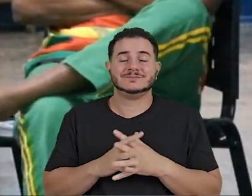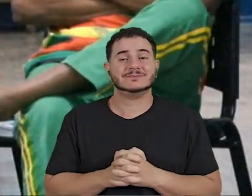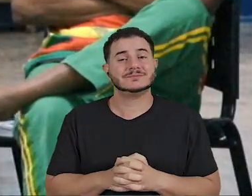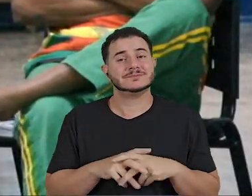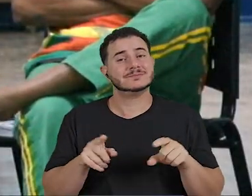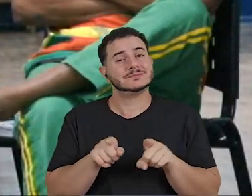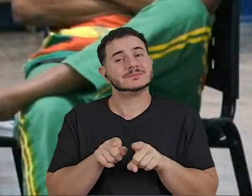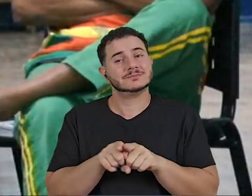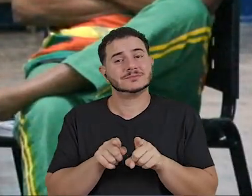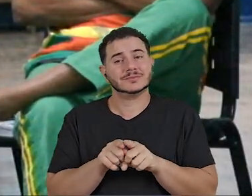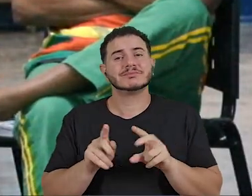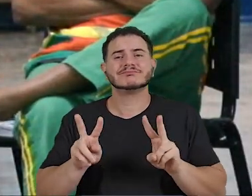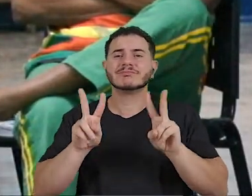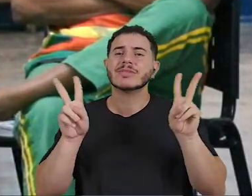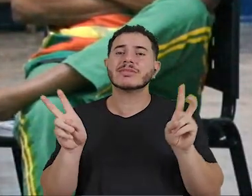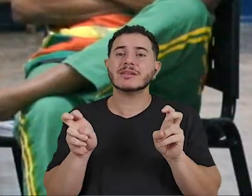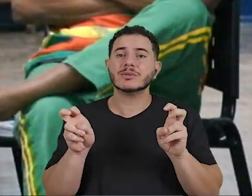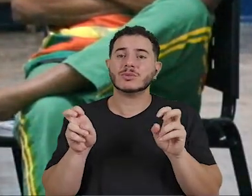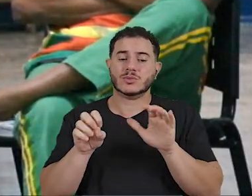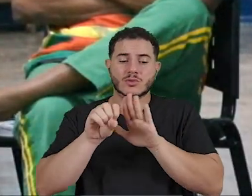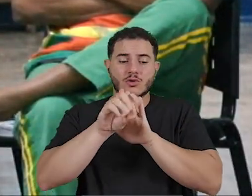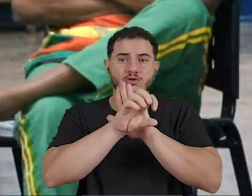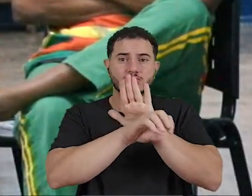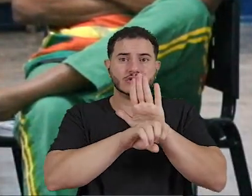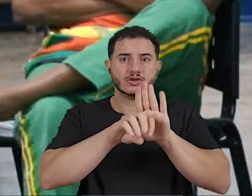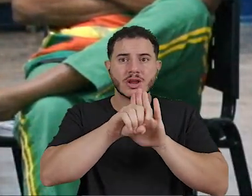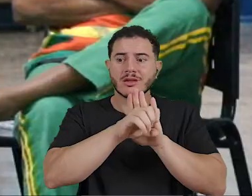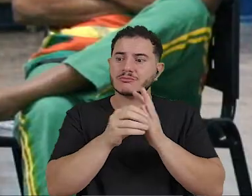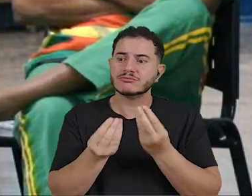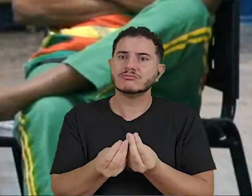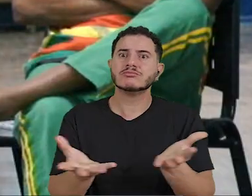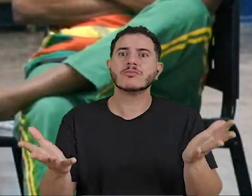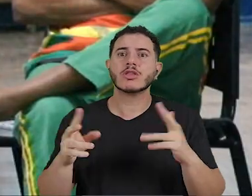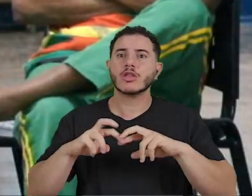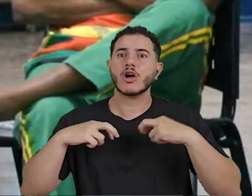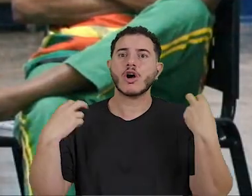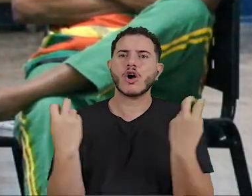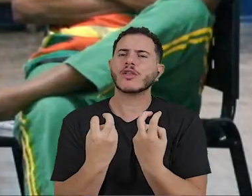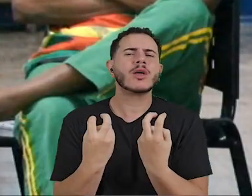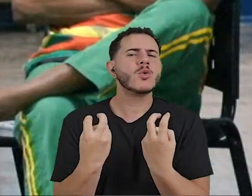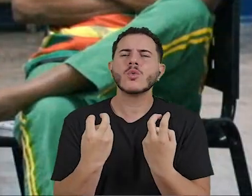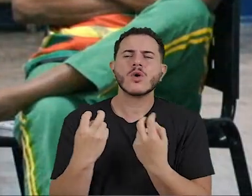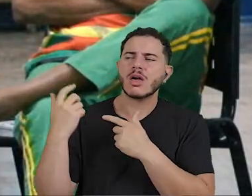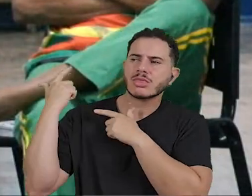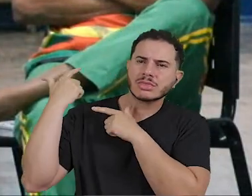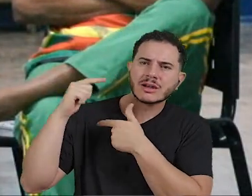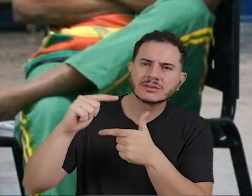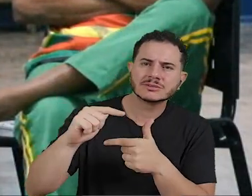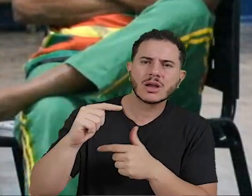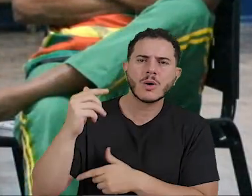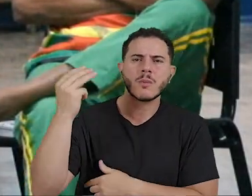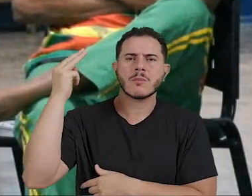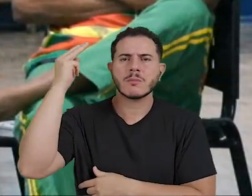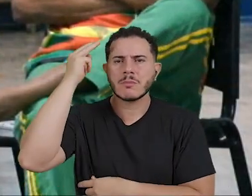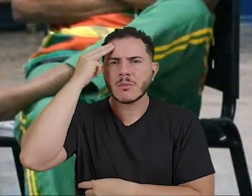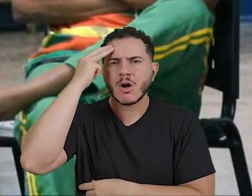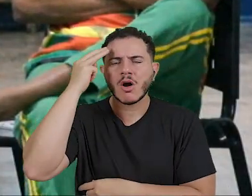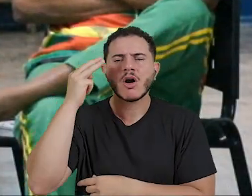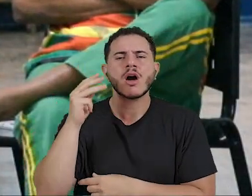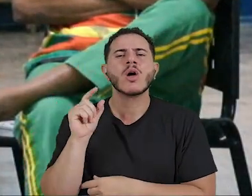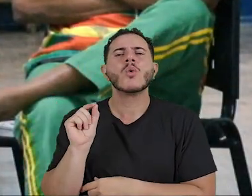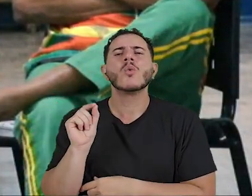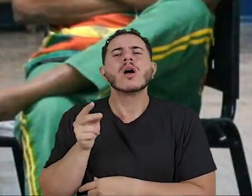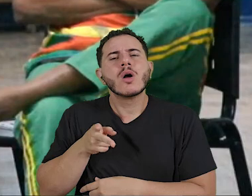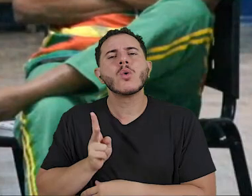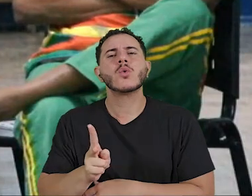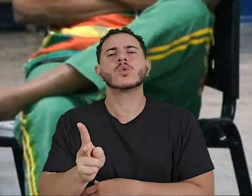o título, né, que vocês colocaram para a roda, tradição, memória e continuidade,